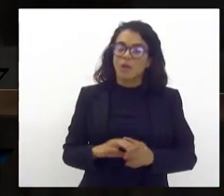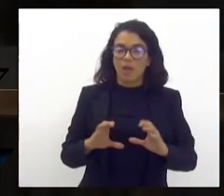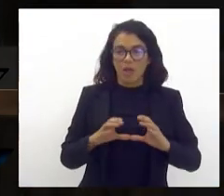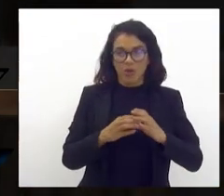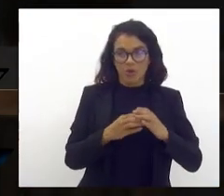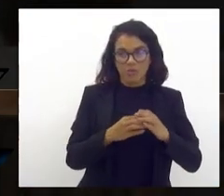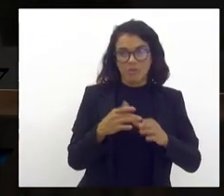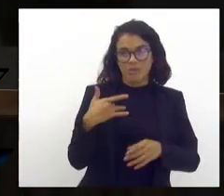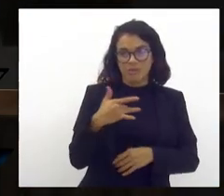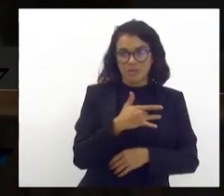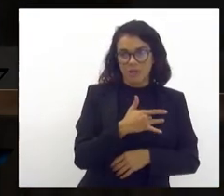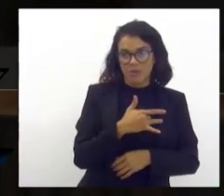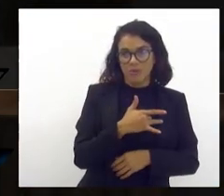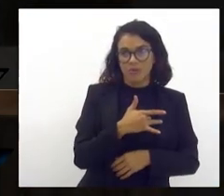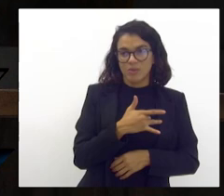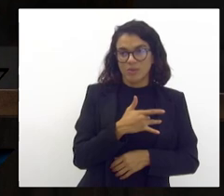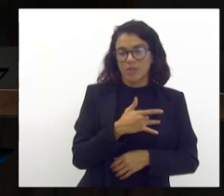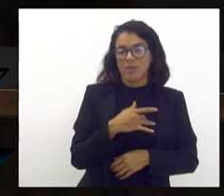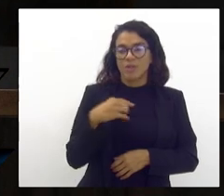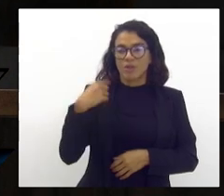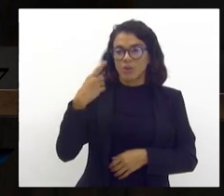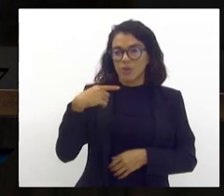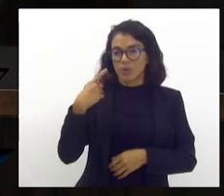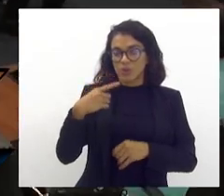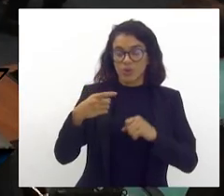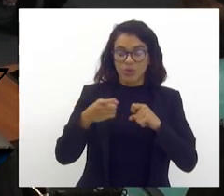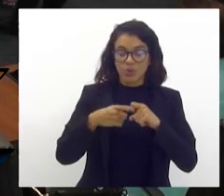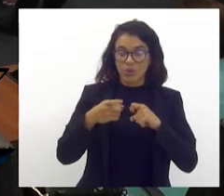de Saúde, deputado doutor Deodalto.